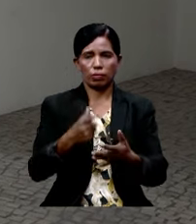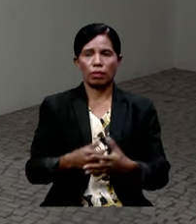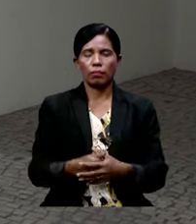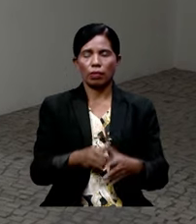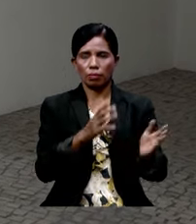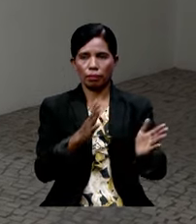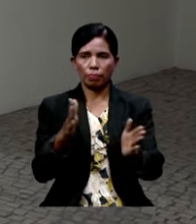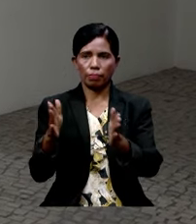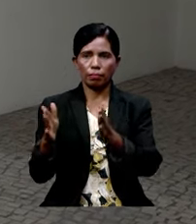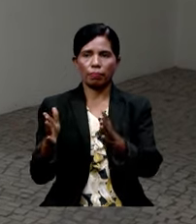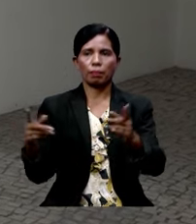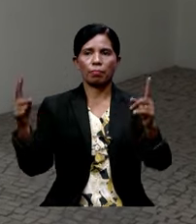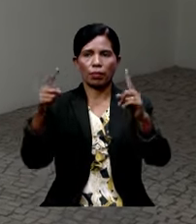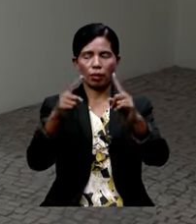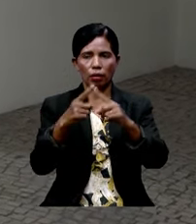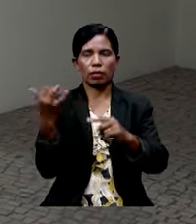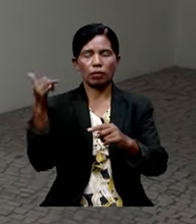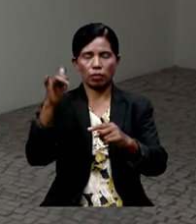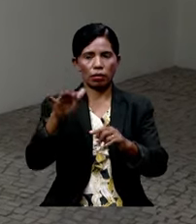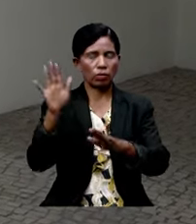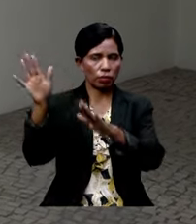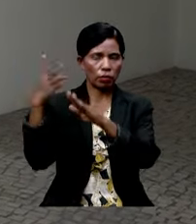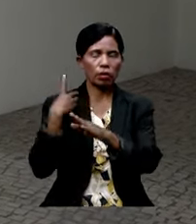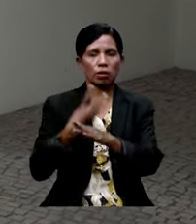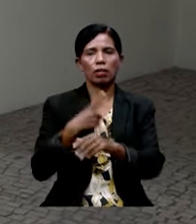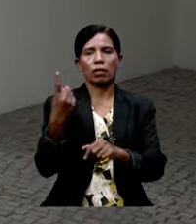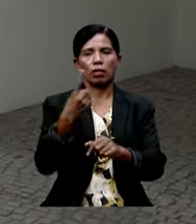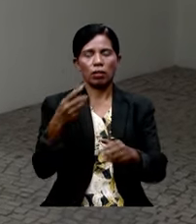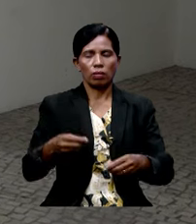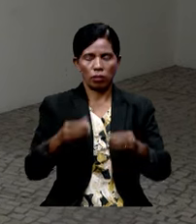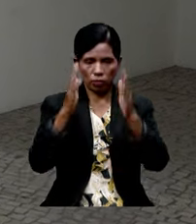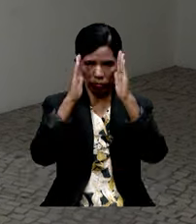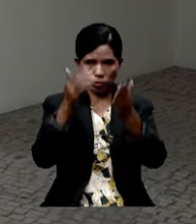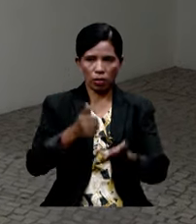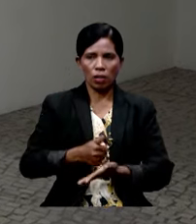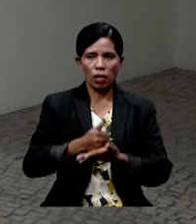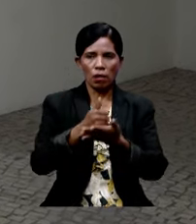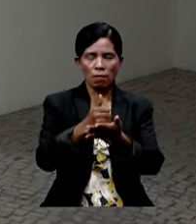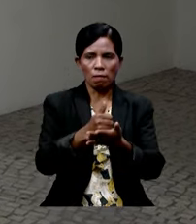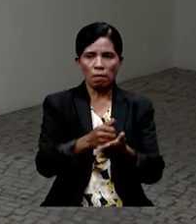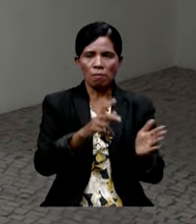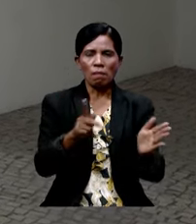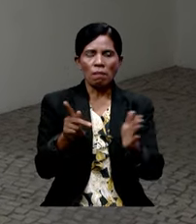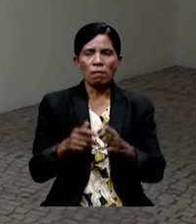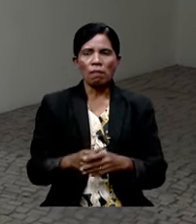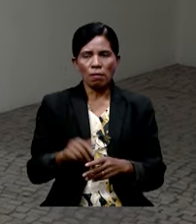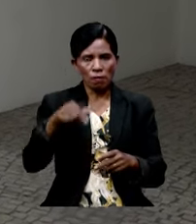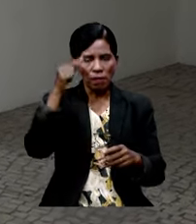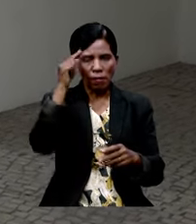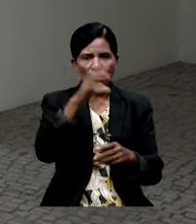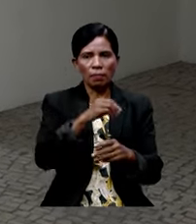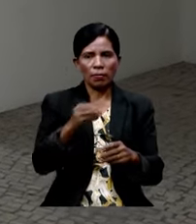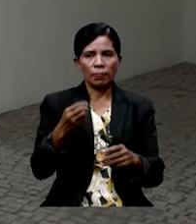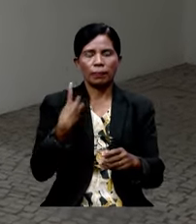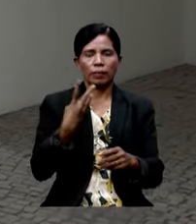proceso ba sira ne beke rurais ita na fate po atenção máximo e plano governo gradualmente